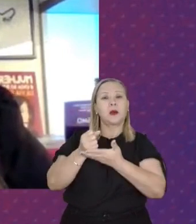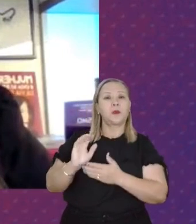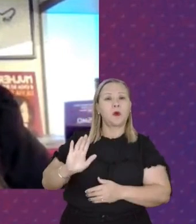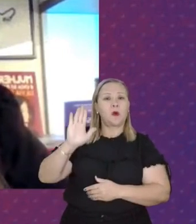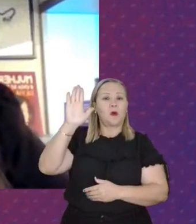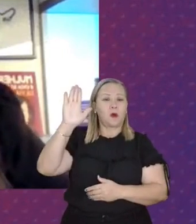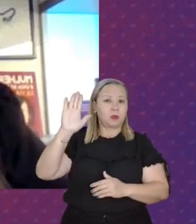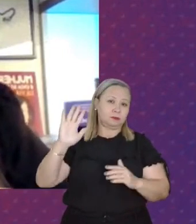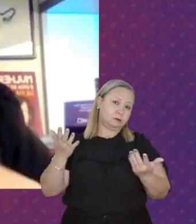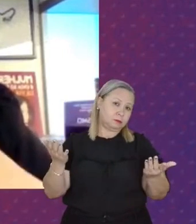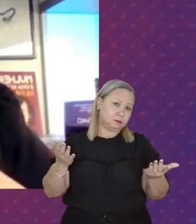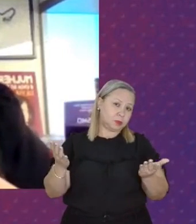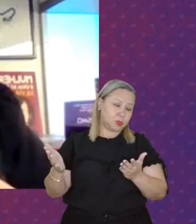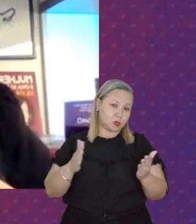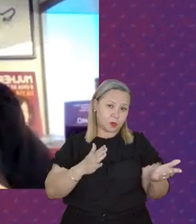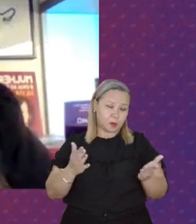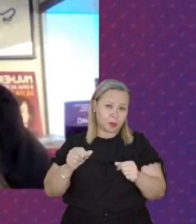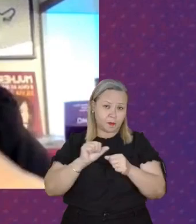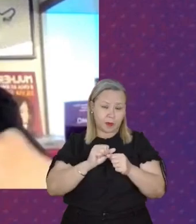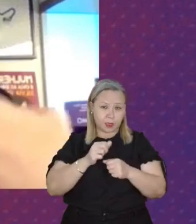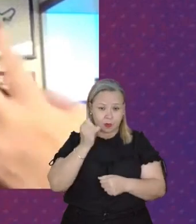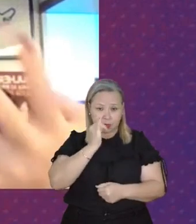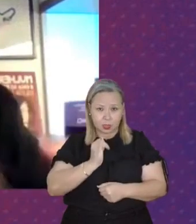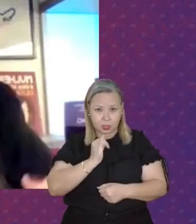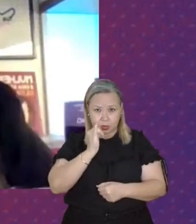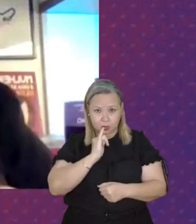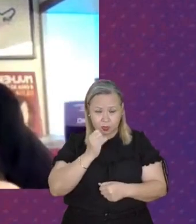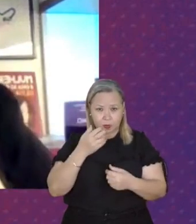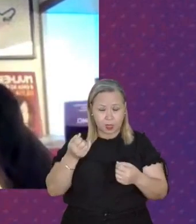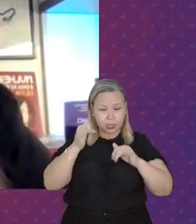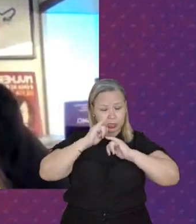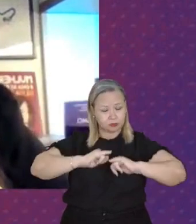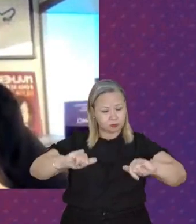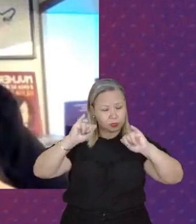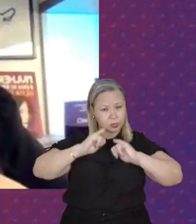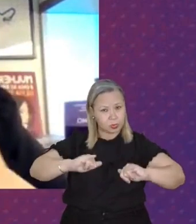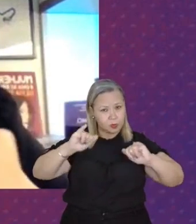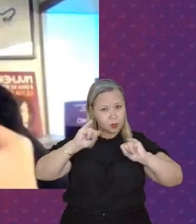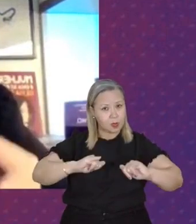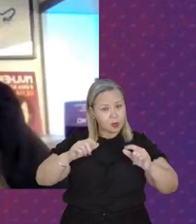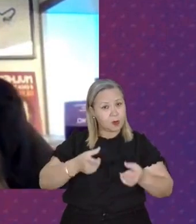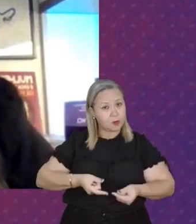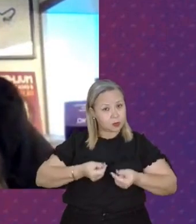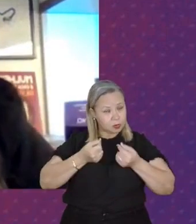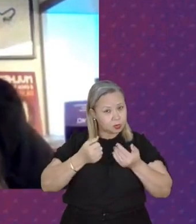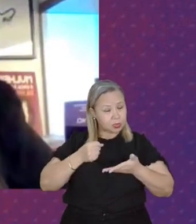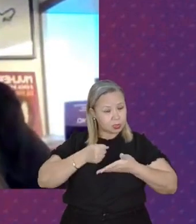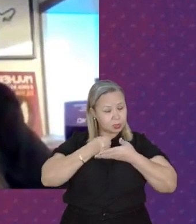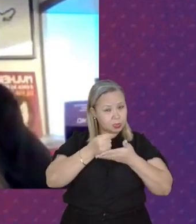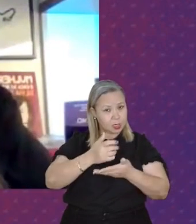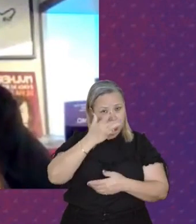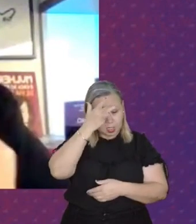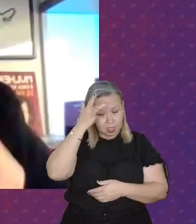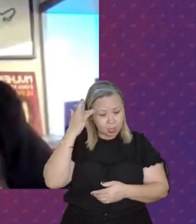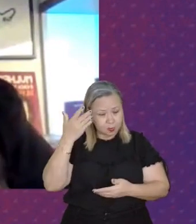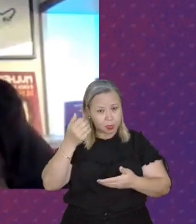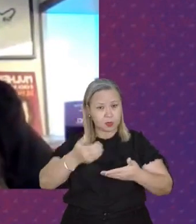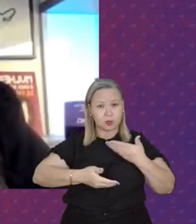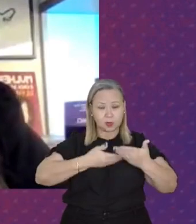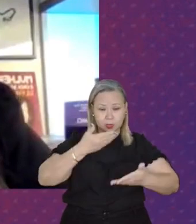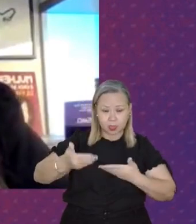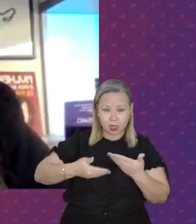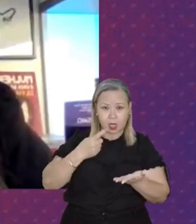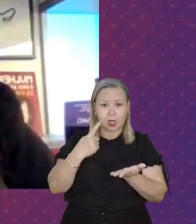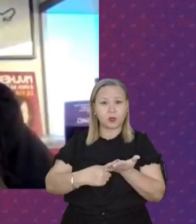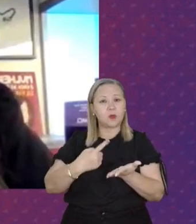faz com que a sua imagem seja mais ainda divulgada, né? Que as pessoas se engajem na sua pré-campanha, que elas se comprometam com a